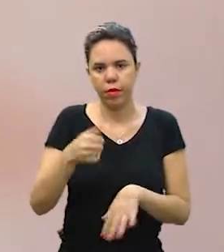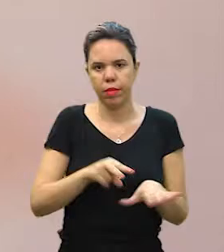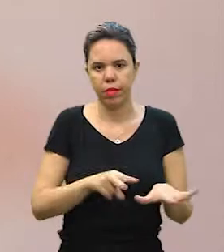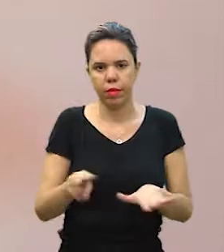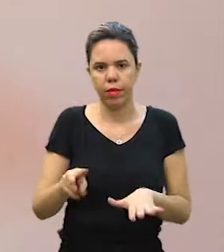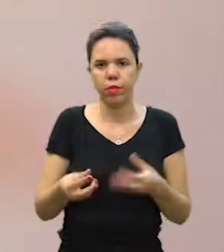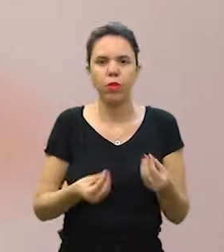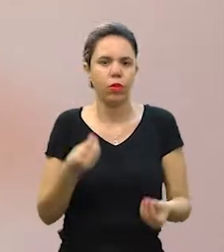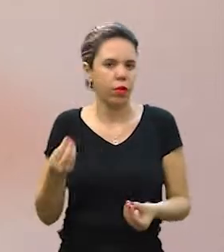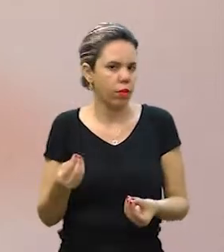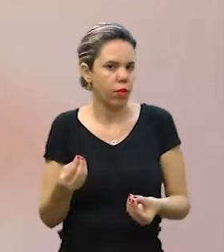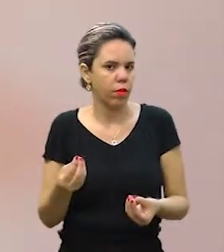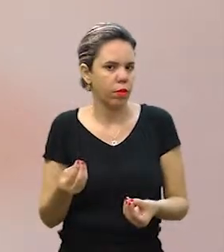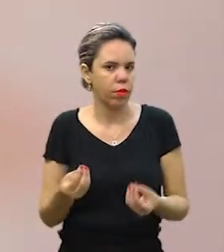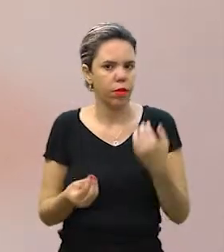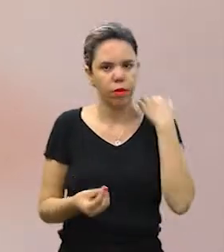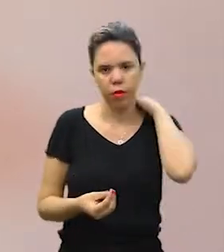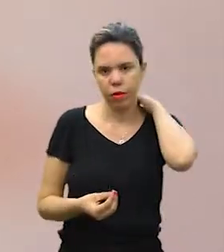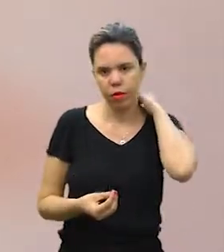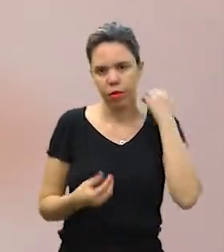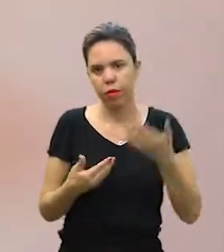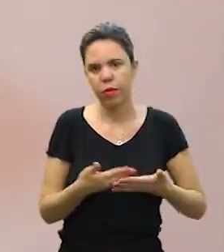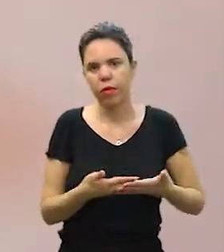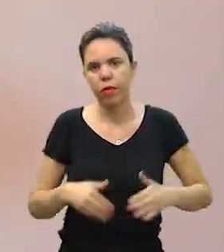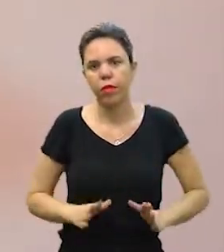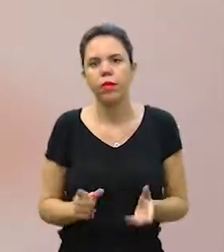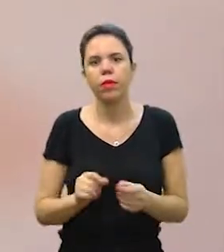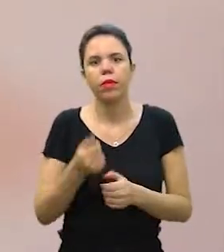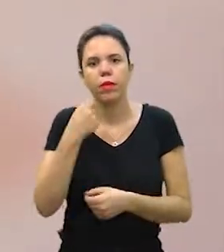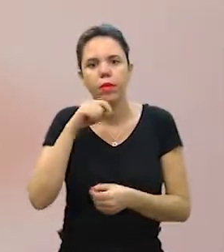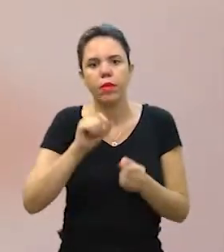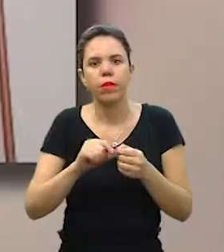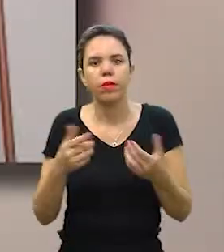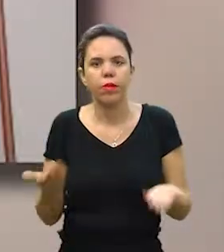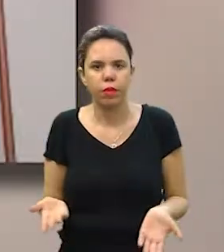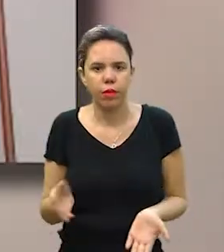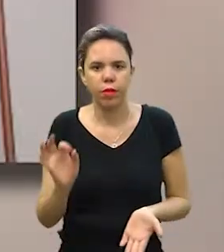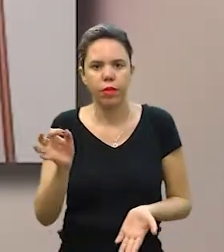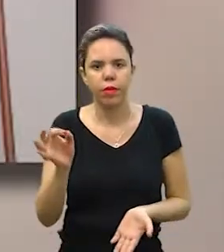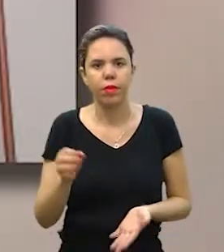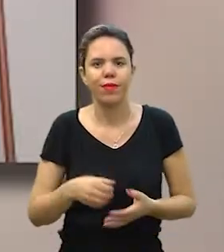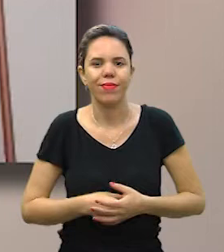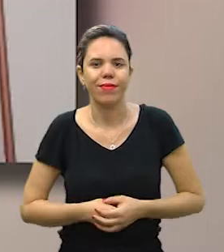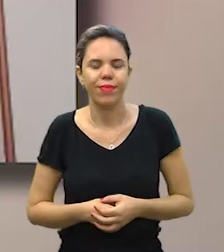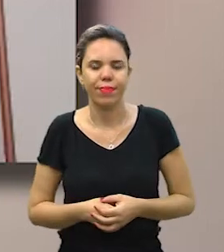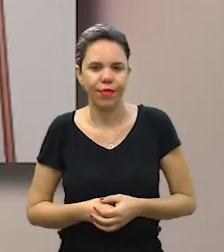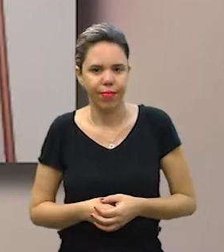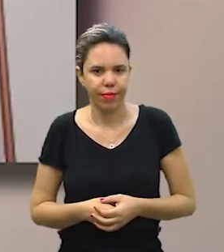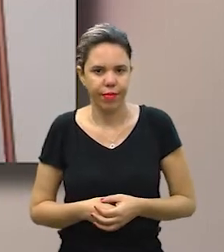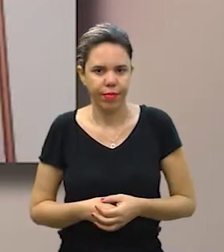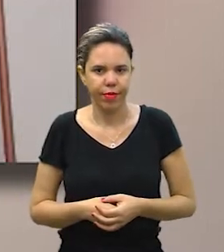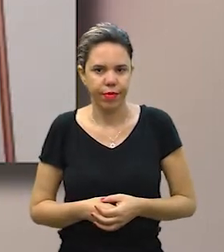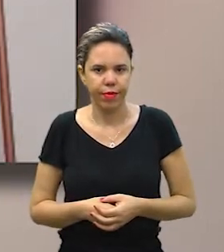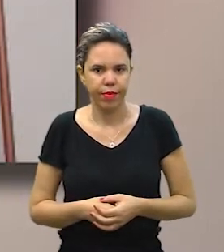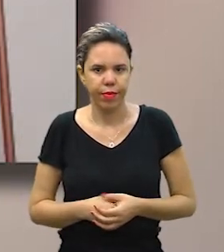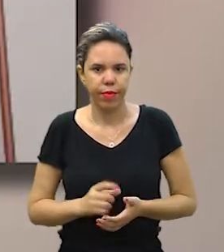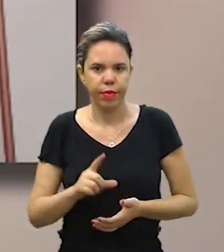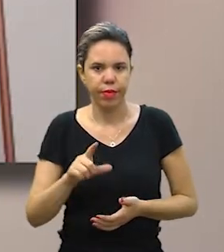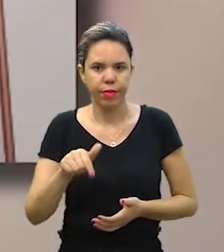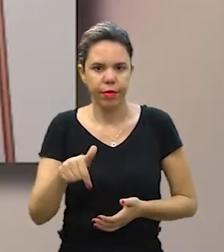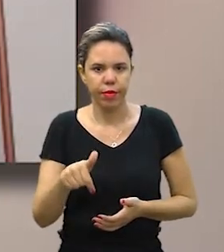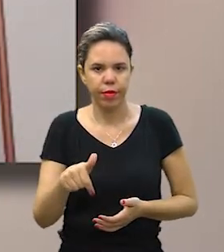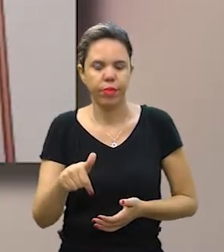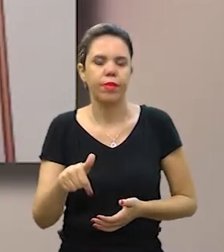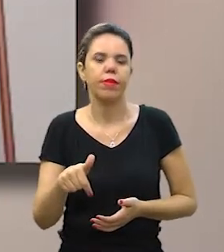primeira semana de vida. Como que funciona? Bebê nasceu e aí? O que a mamãe faz? Exatamente, Viviane. Depois